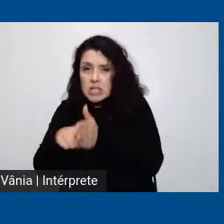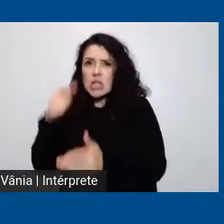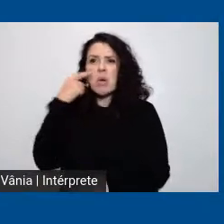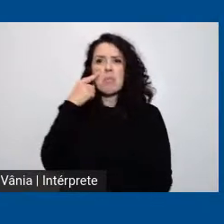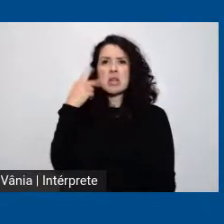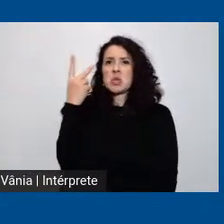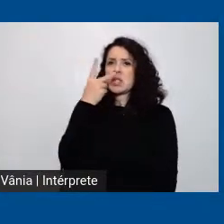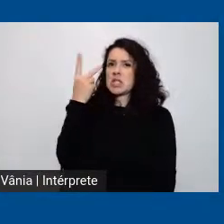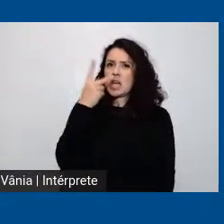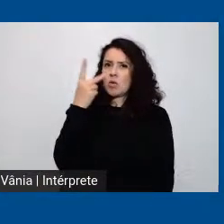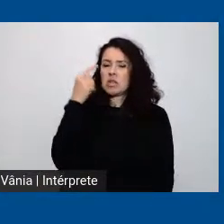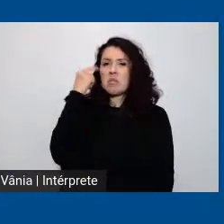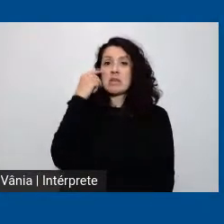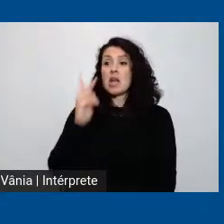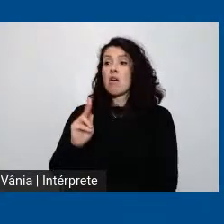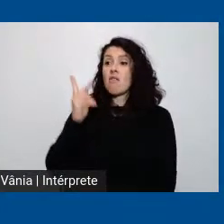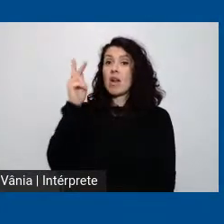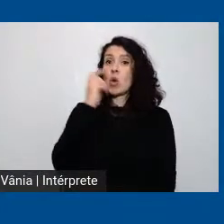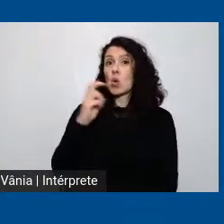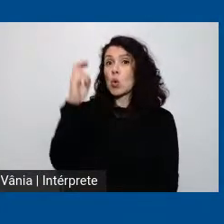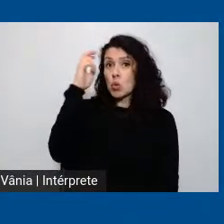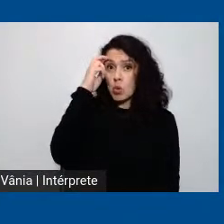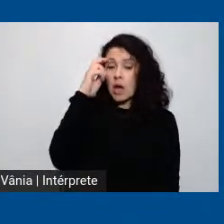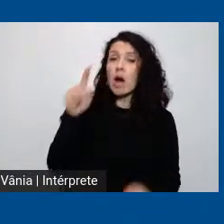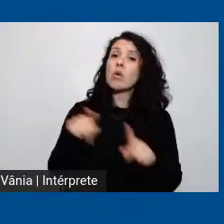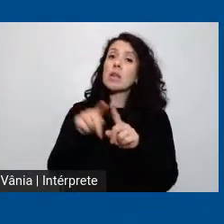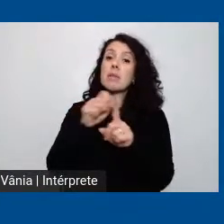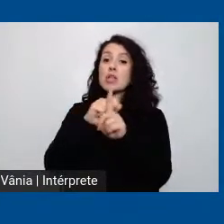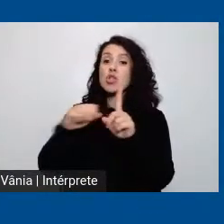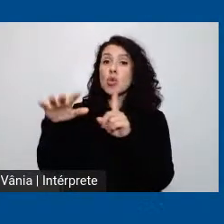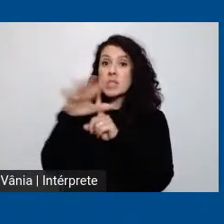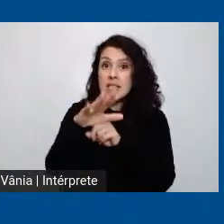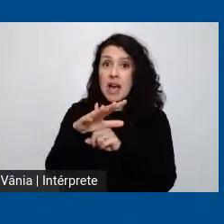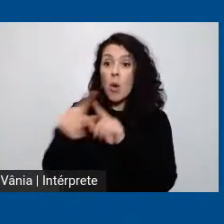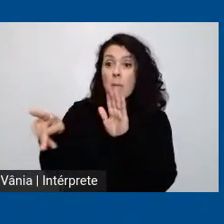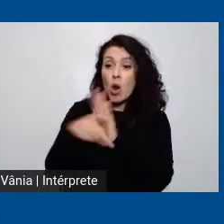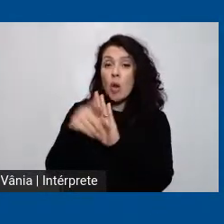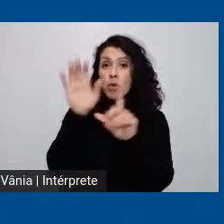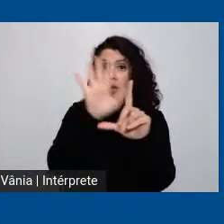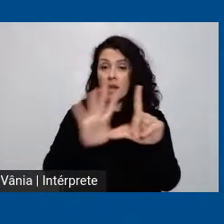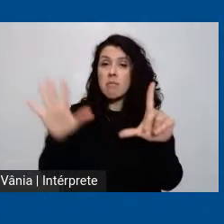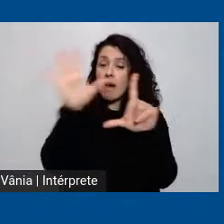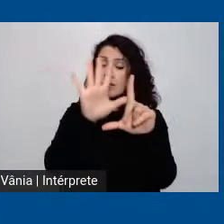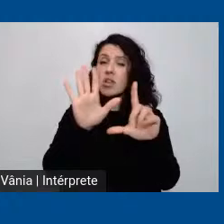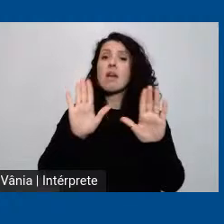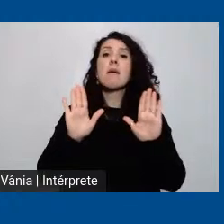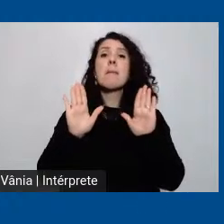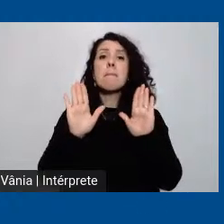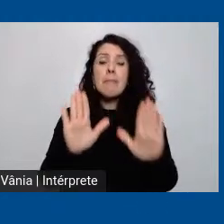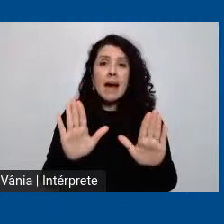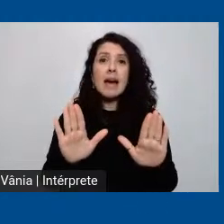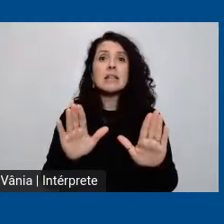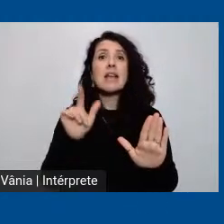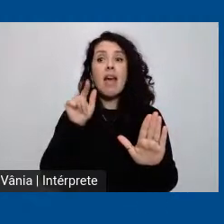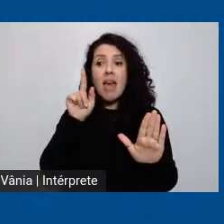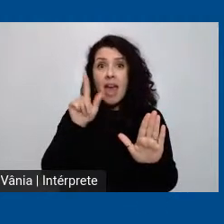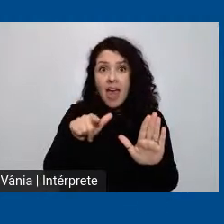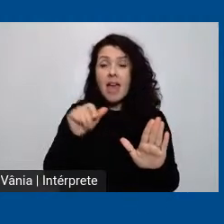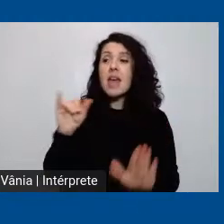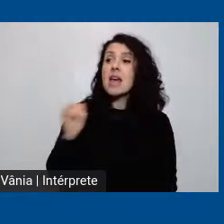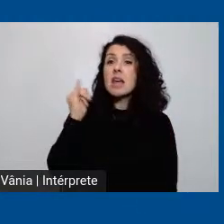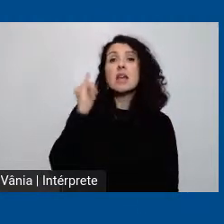valor cultural e social da imagem. Mas ela é importante